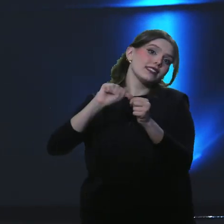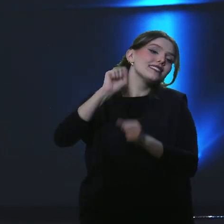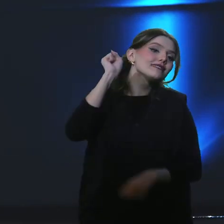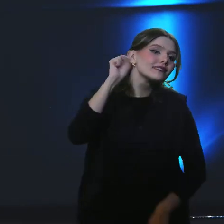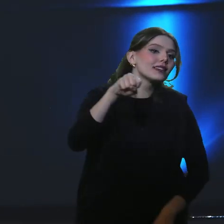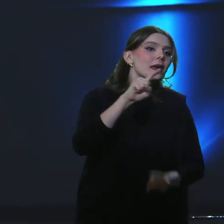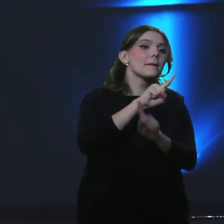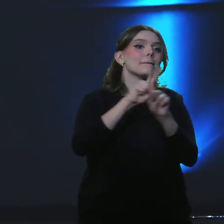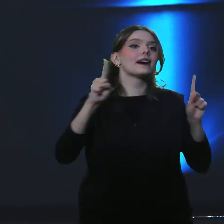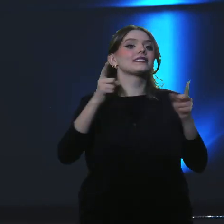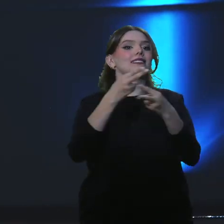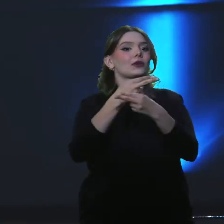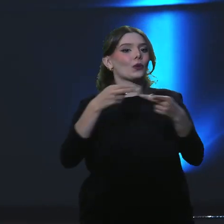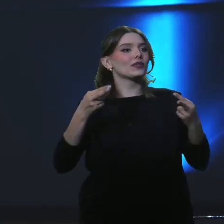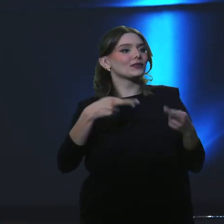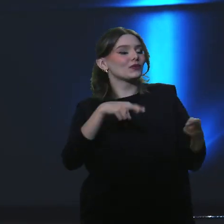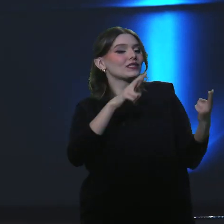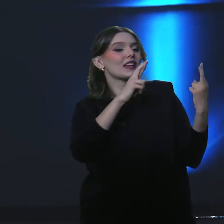fazer.